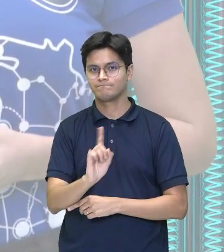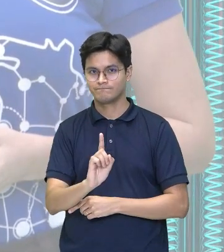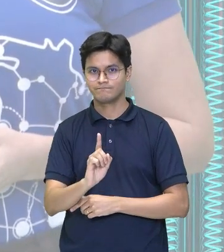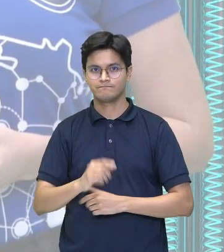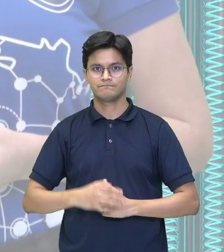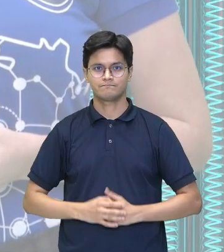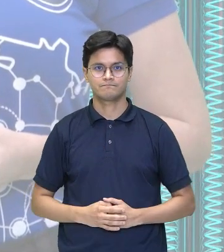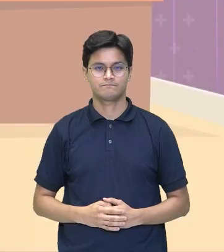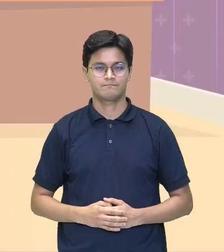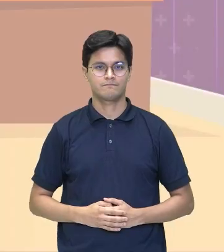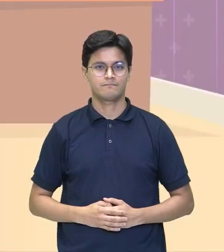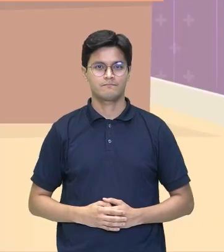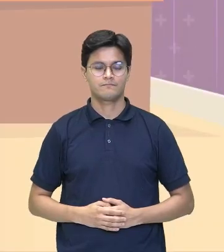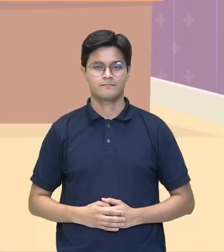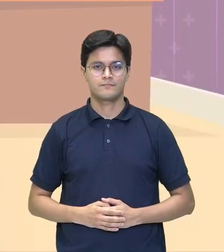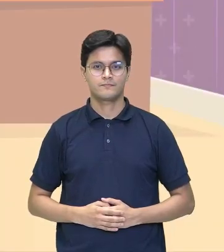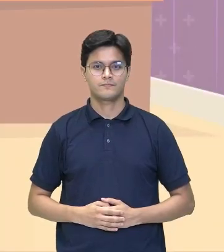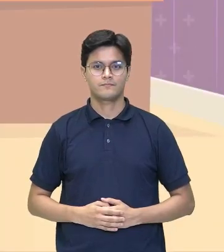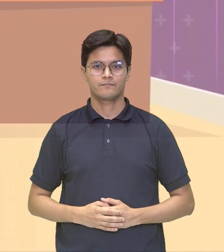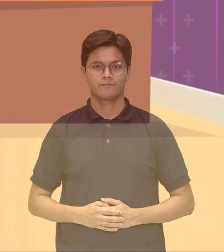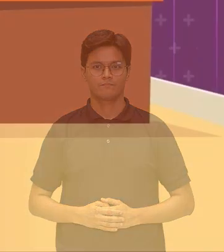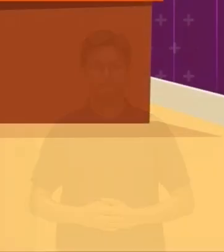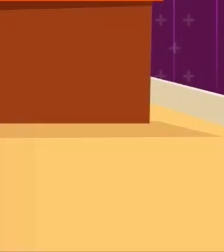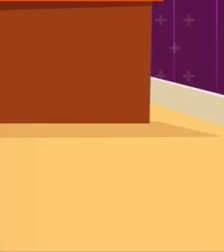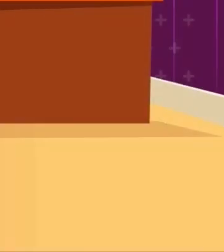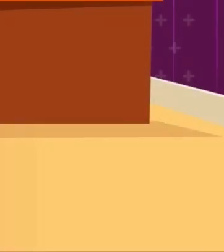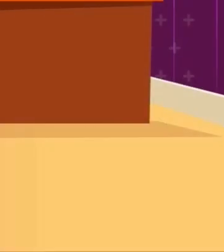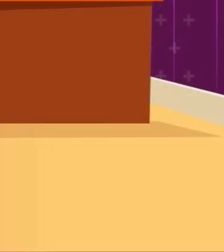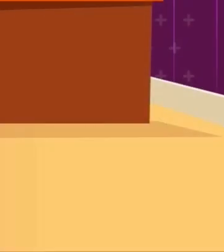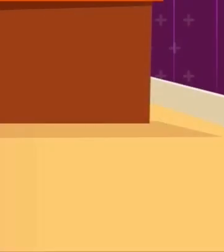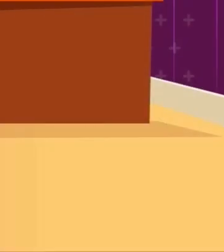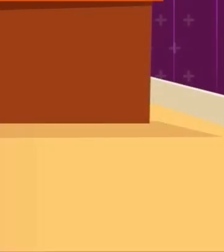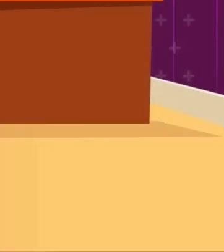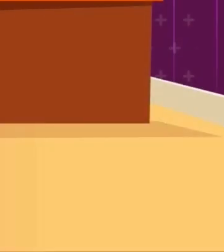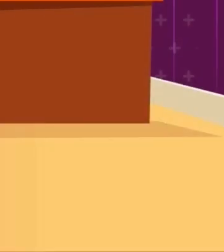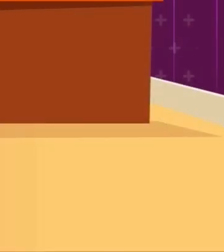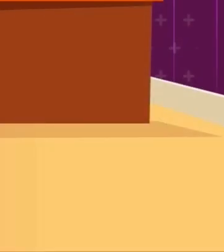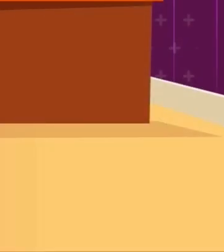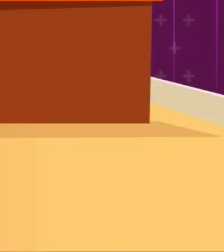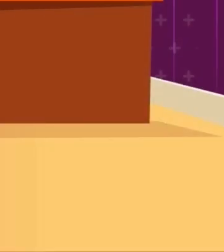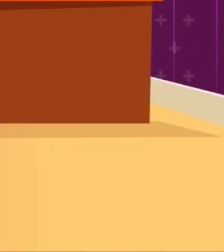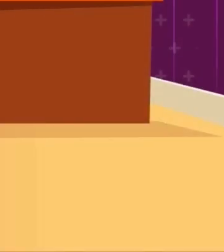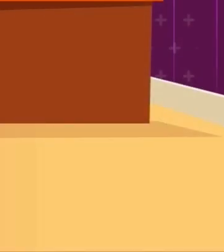Acompanhem. I was studying.